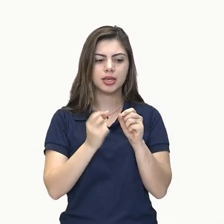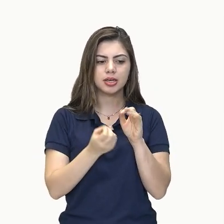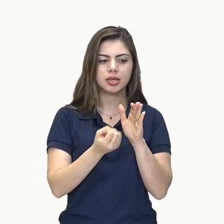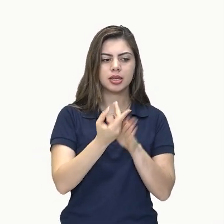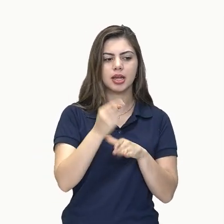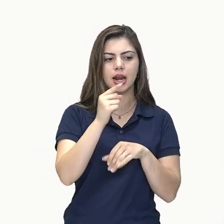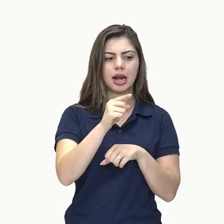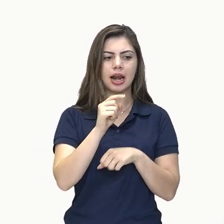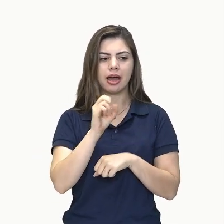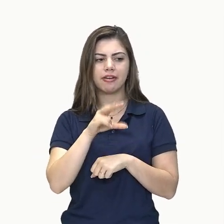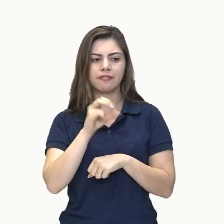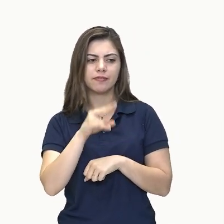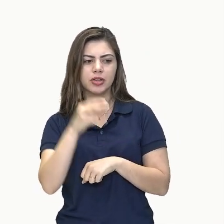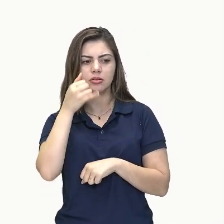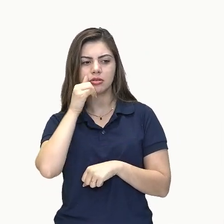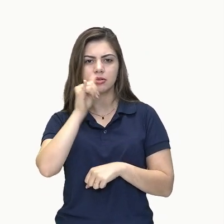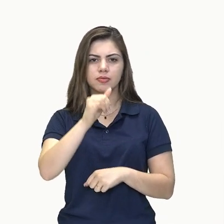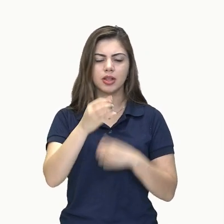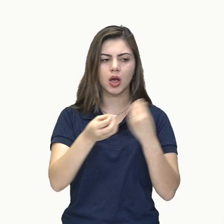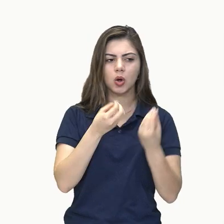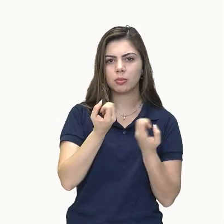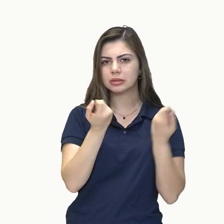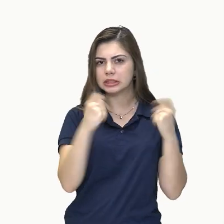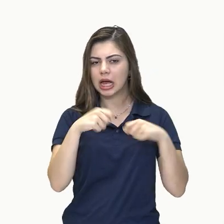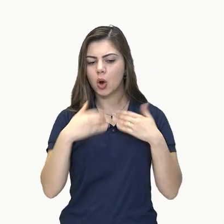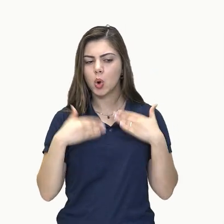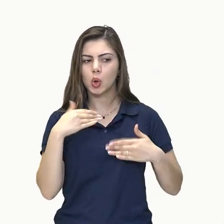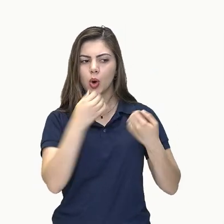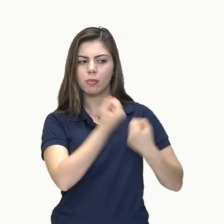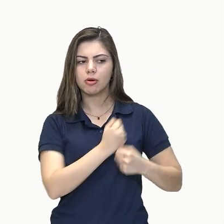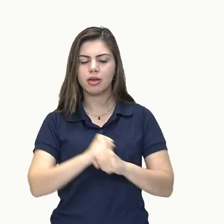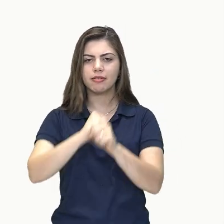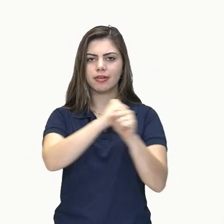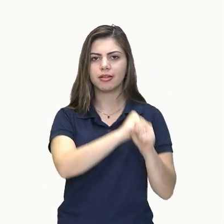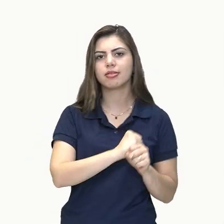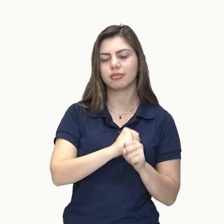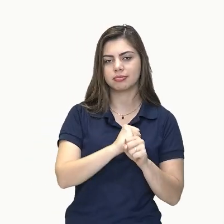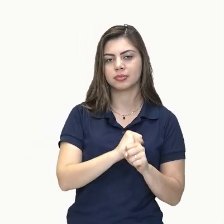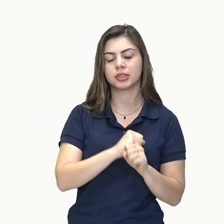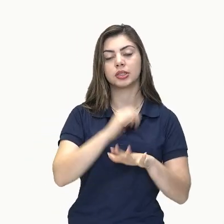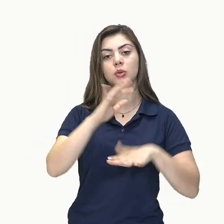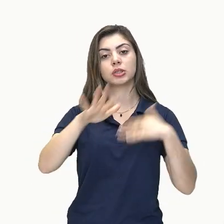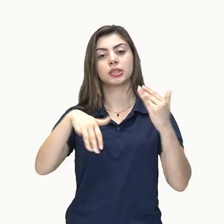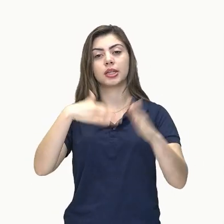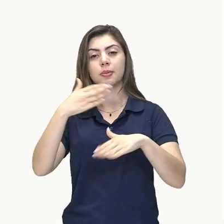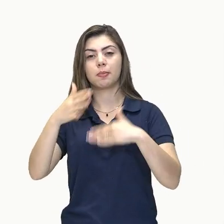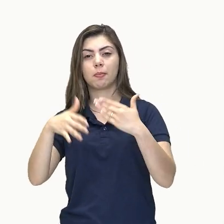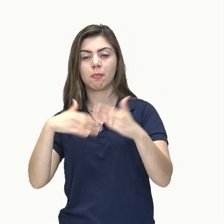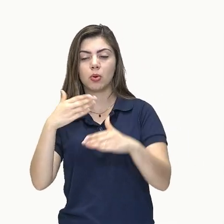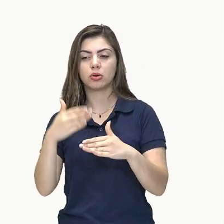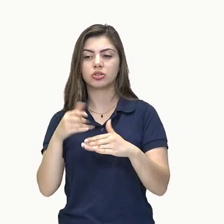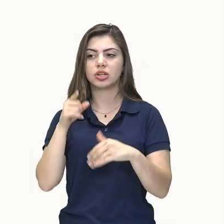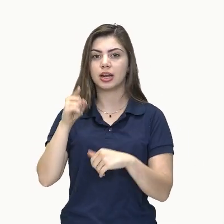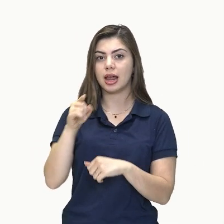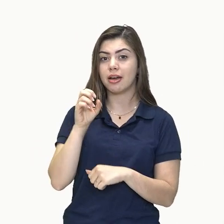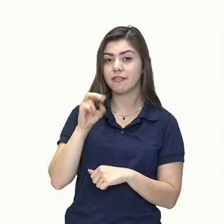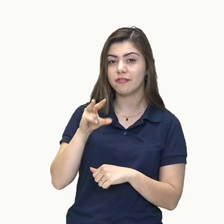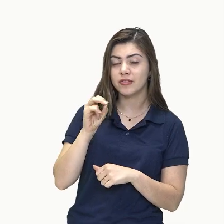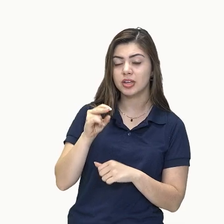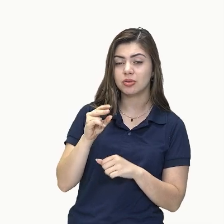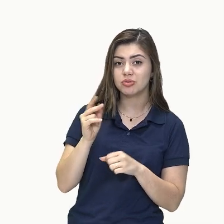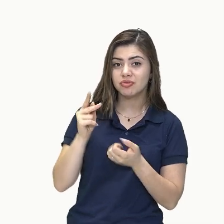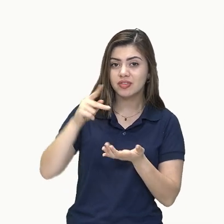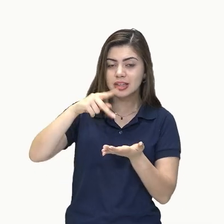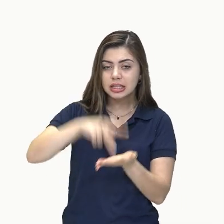esse antígeno, preparando aí o nosso corpo para quando entrarem em contato com esse agente ativo, nosso corpo já vai